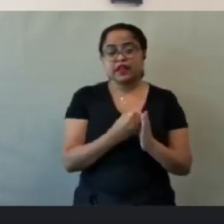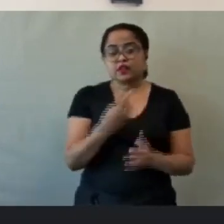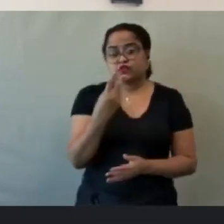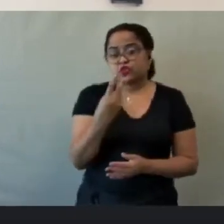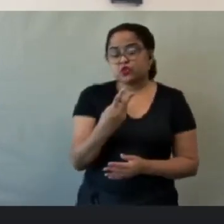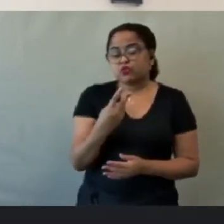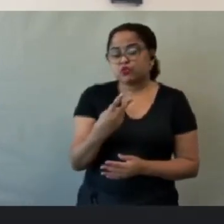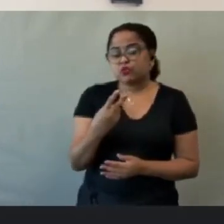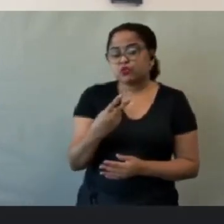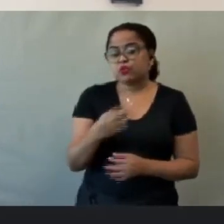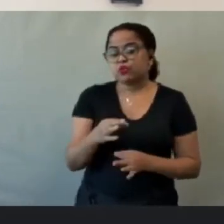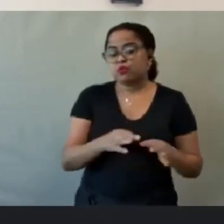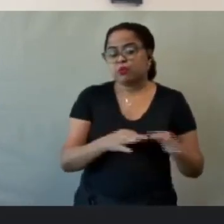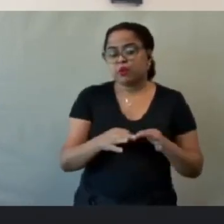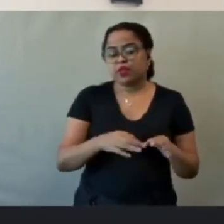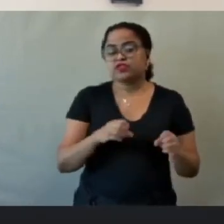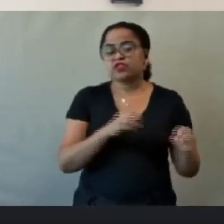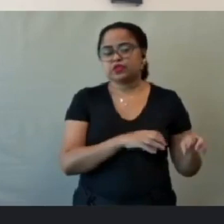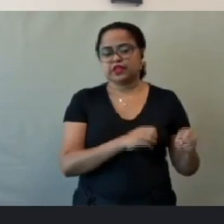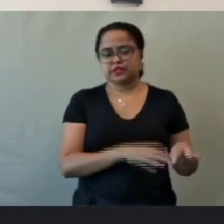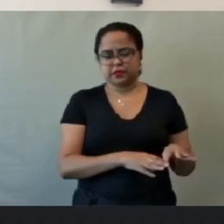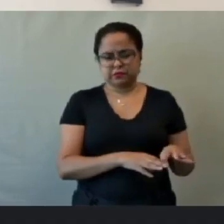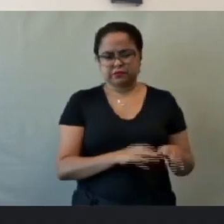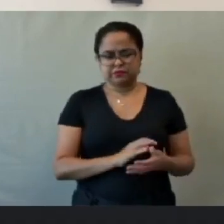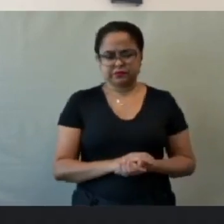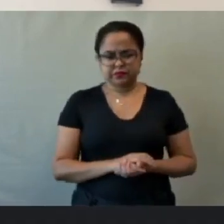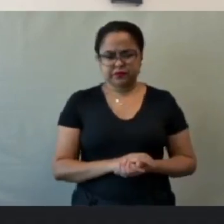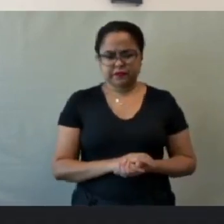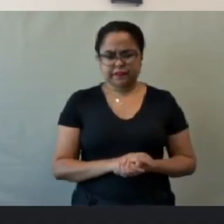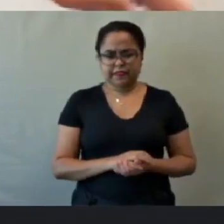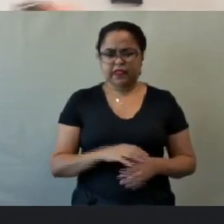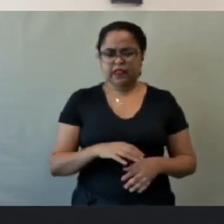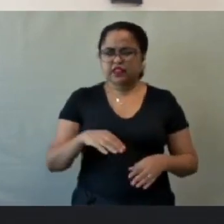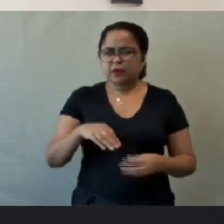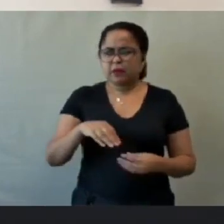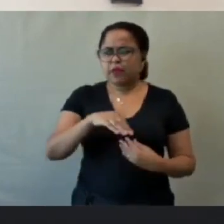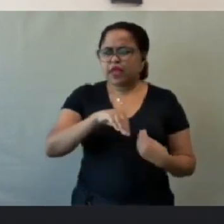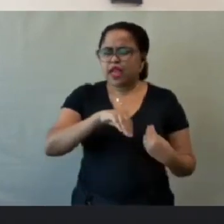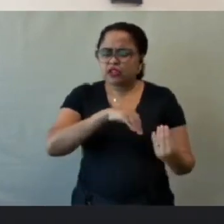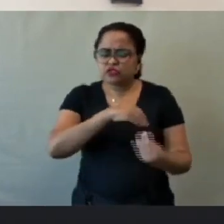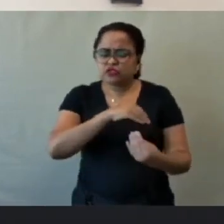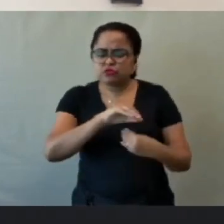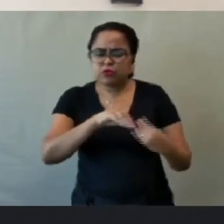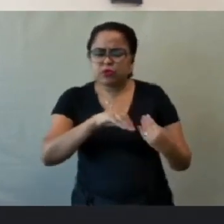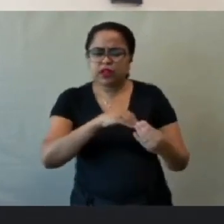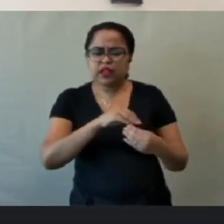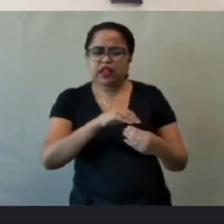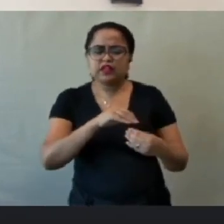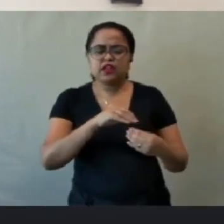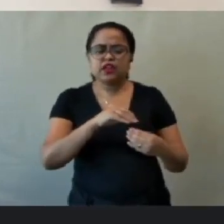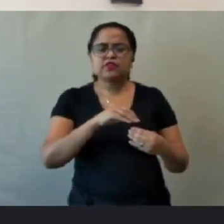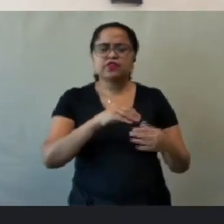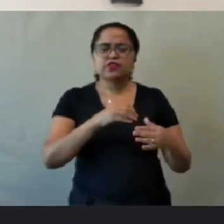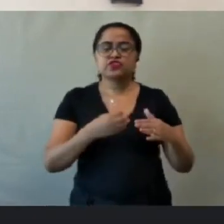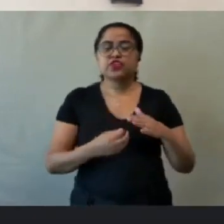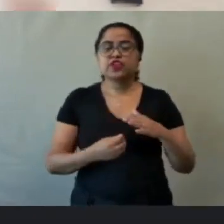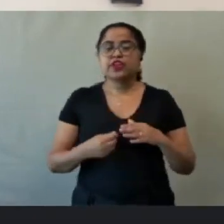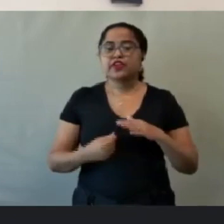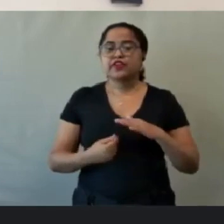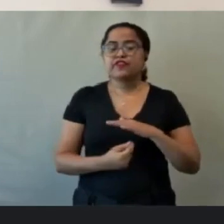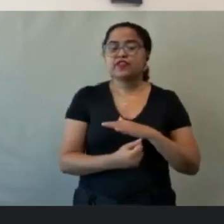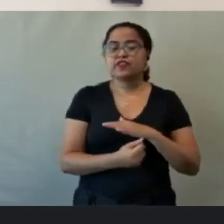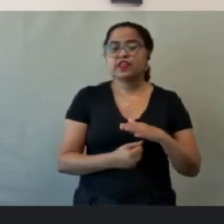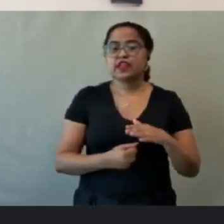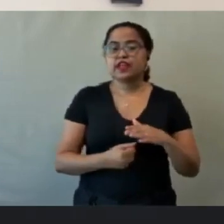Educação, nós tivemos muito bem amarrados e articulados as fontes de financiamento. Quando chega a emenda